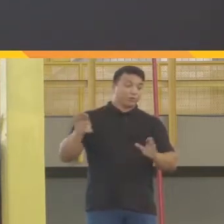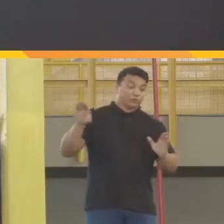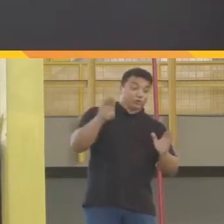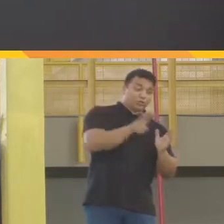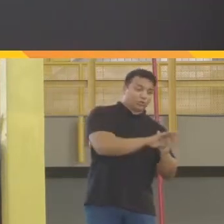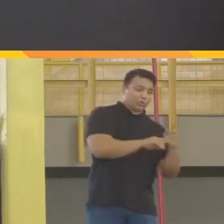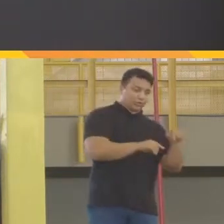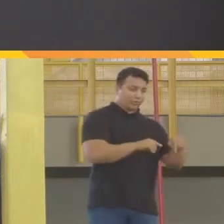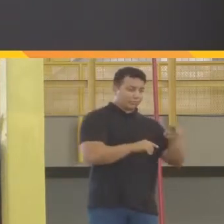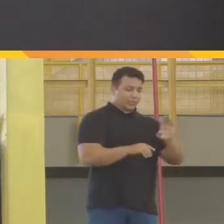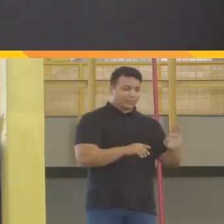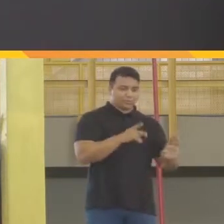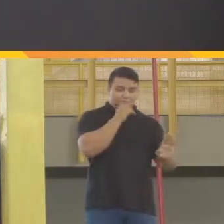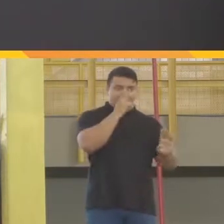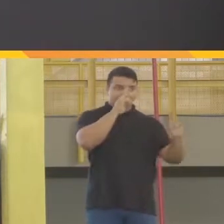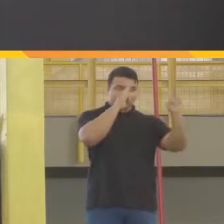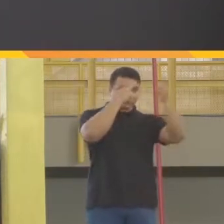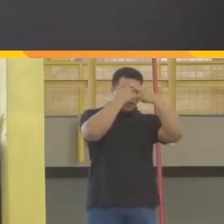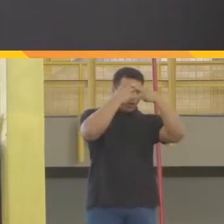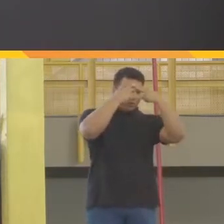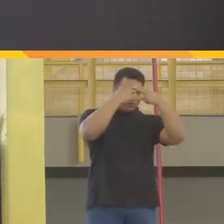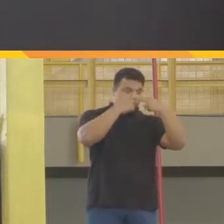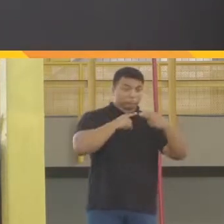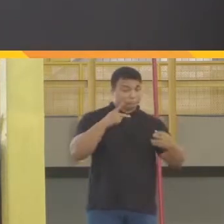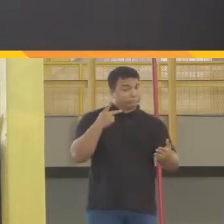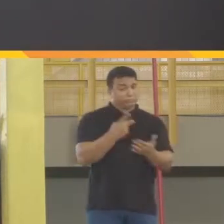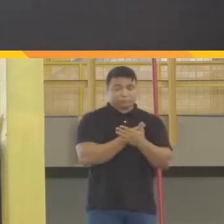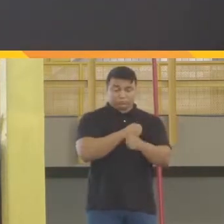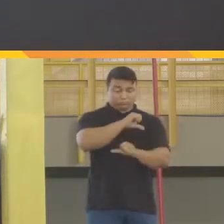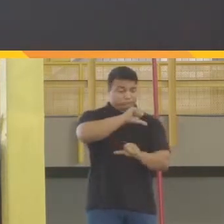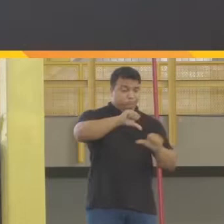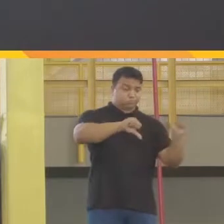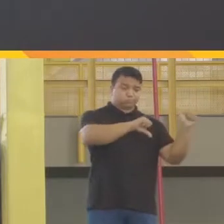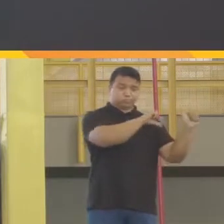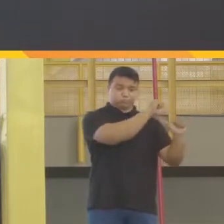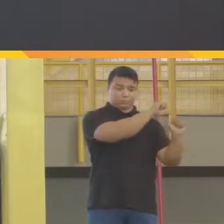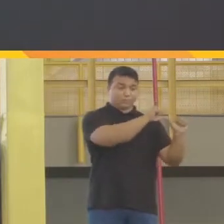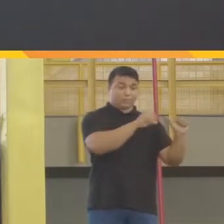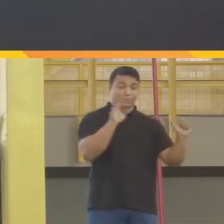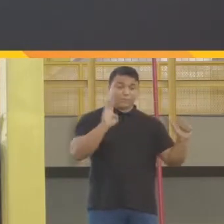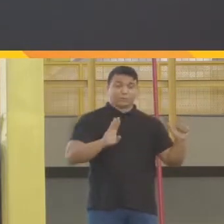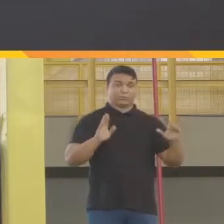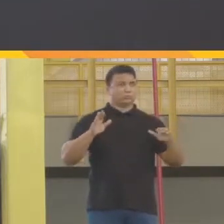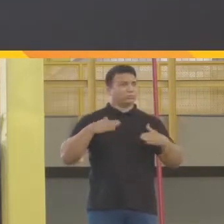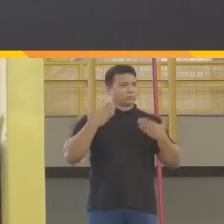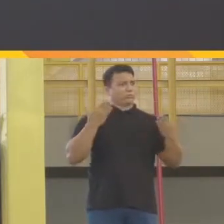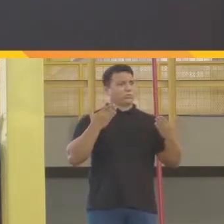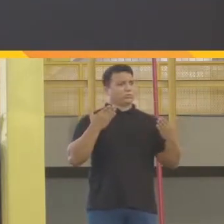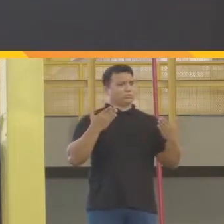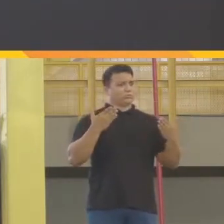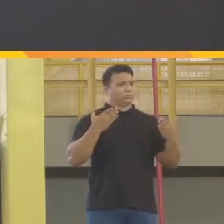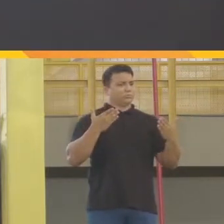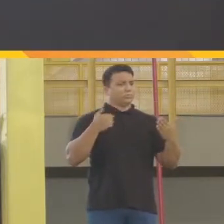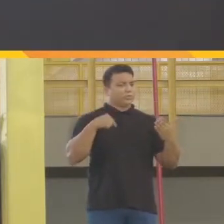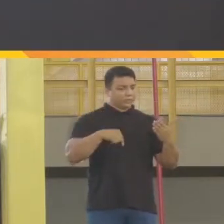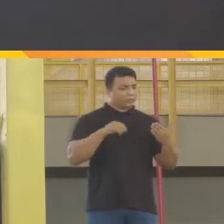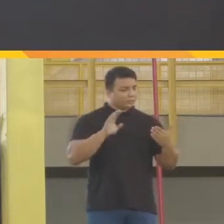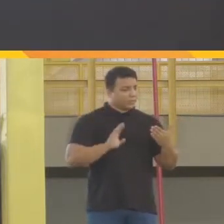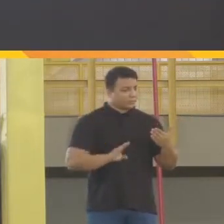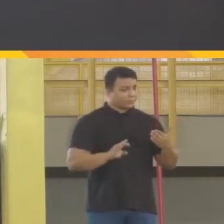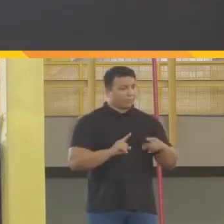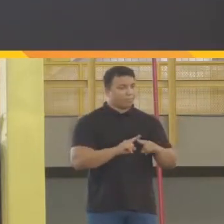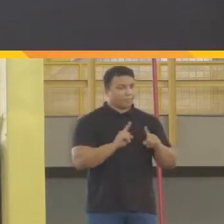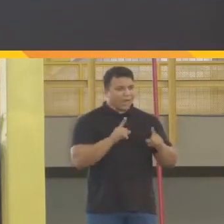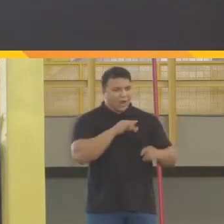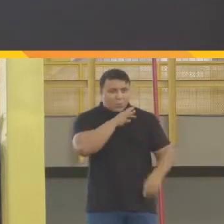traumática, tá? Houve muitas mudanças. O Brasil literalmente foi pego de surpresa. Agora, não foi só coisa